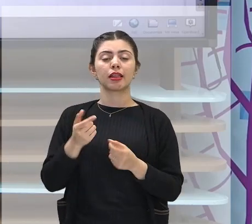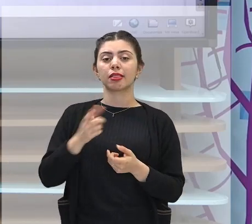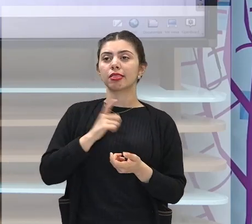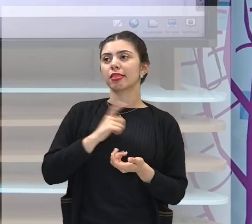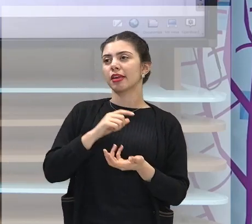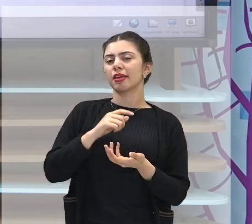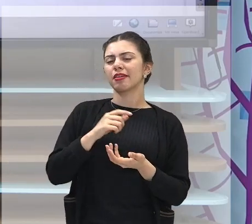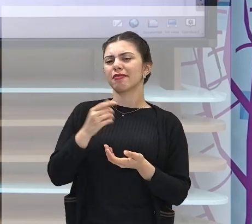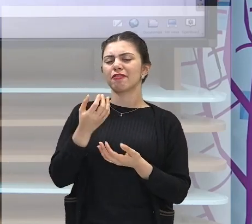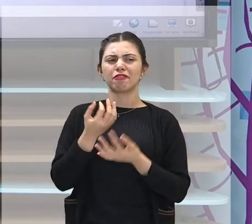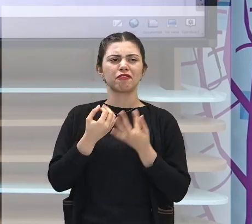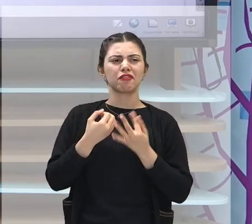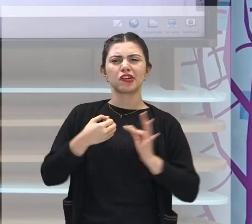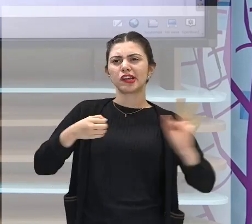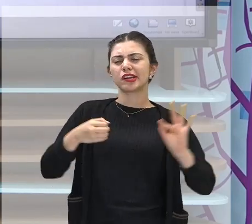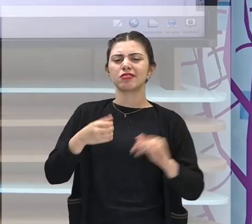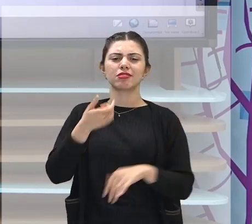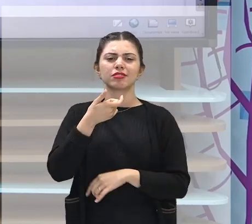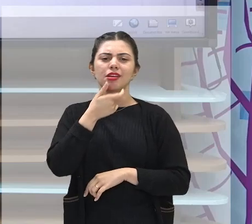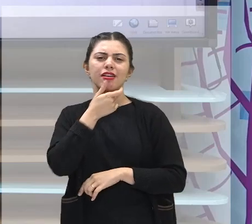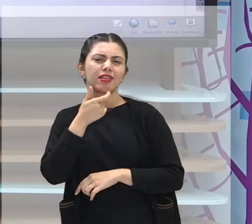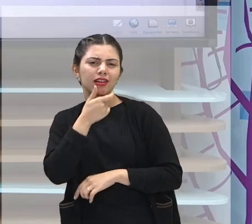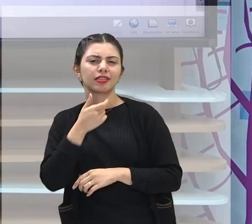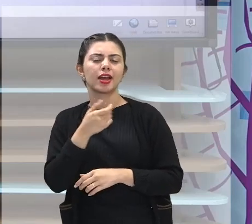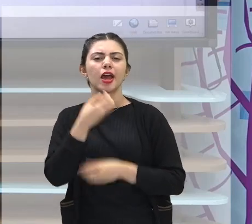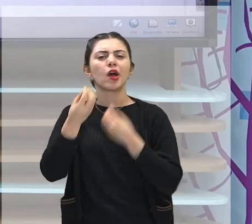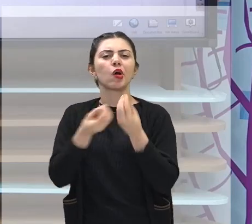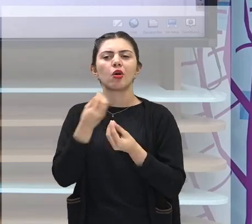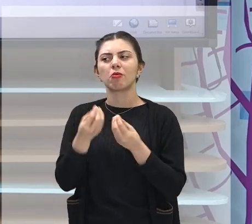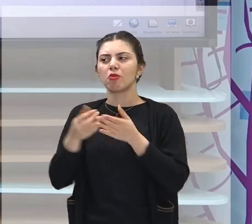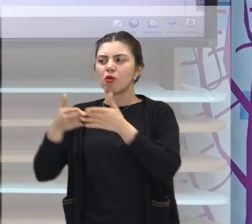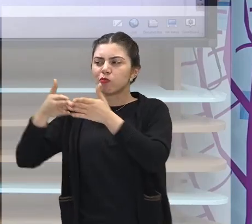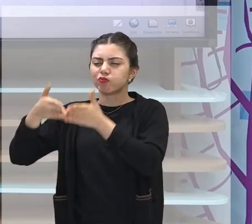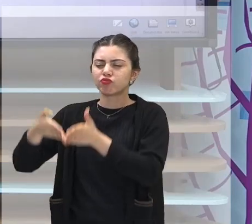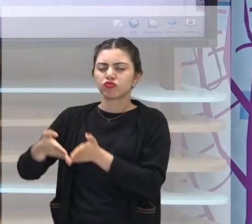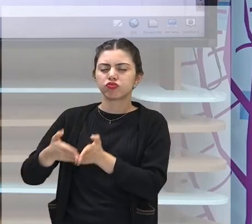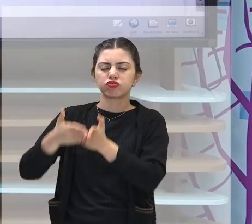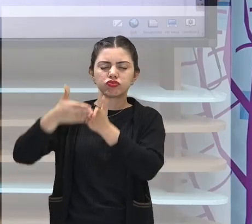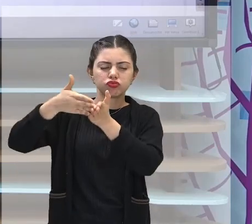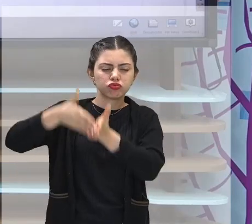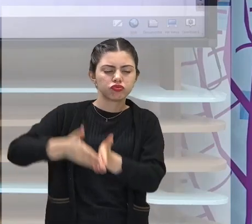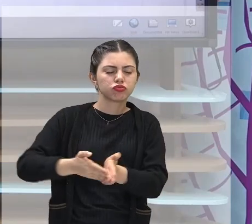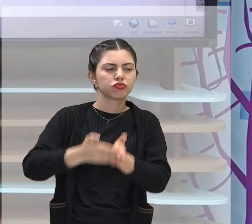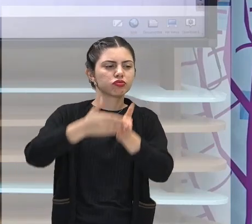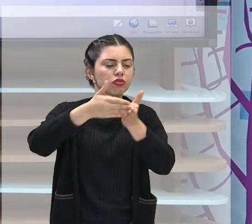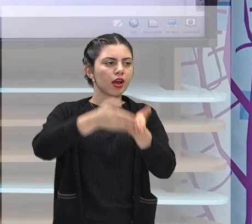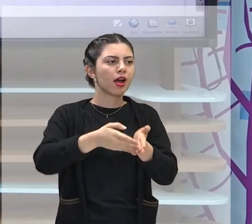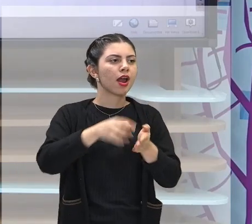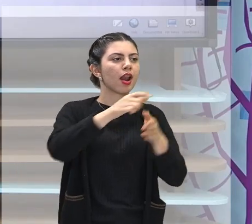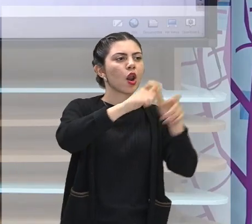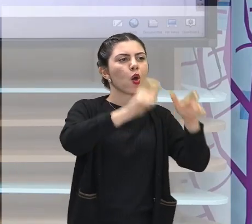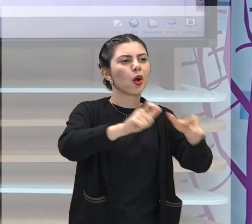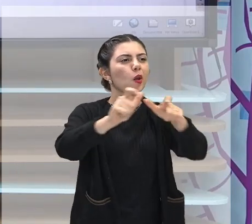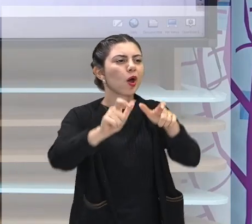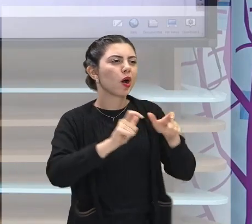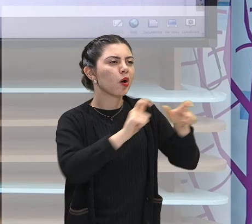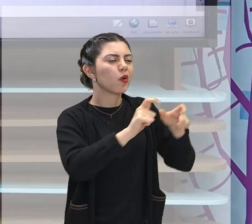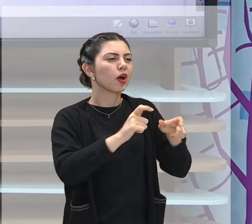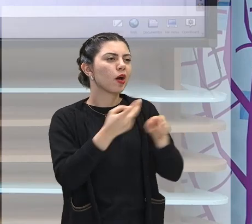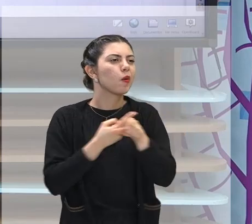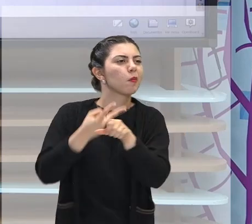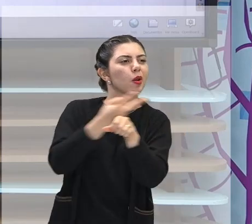França também, irão lançar-se ao mar em busca de novos territórios. É